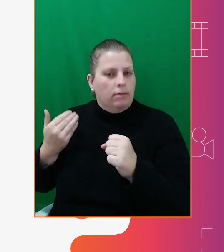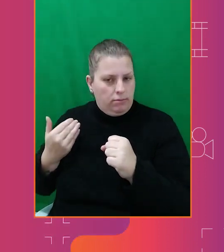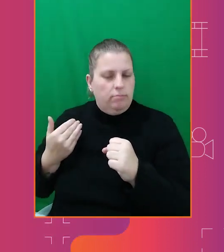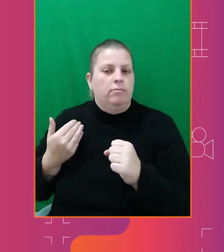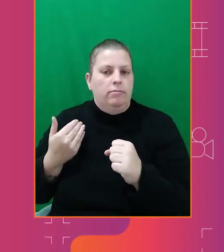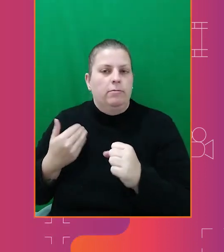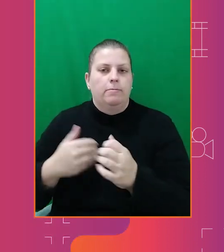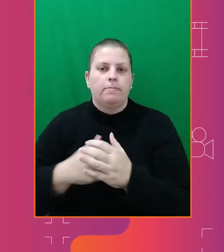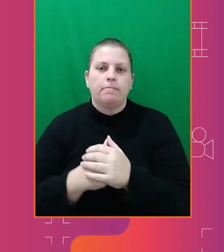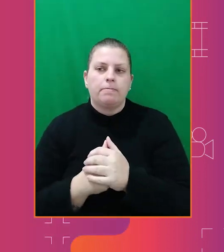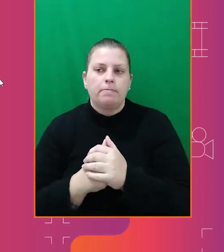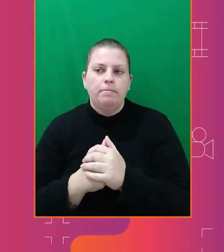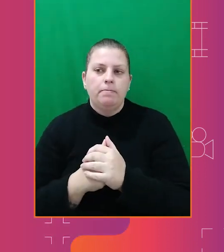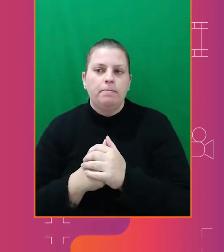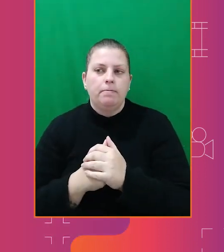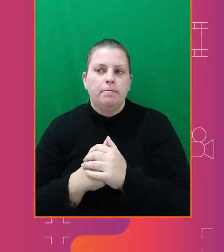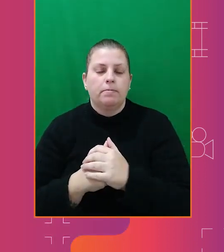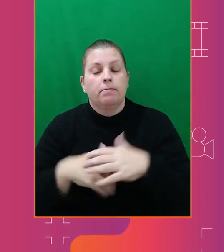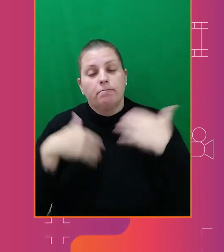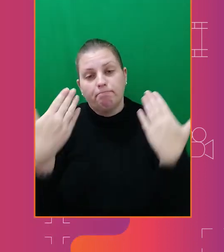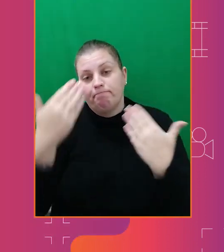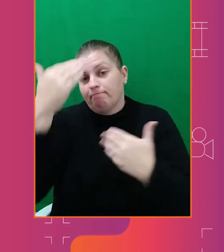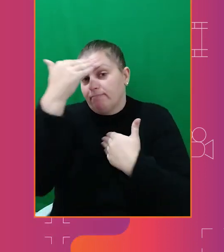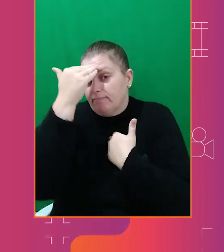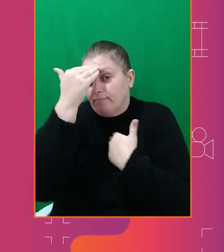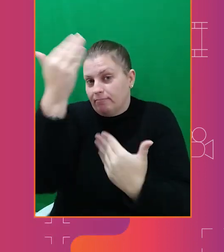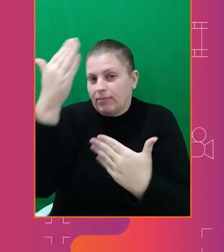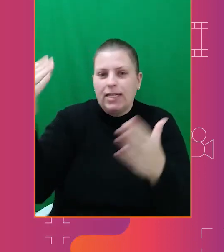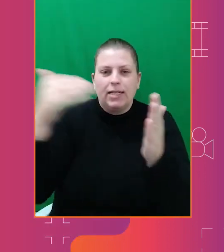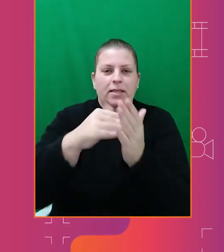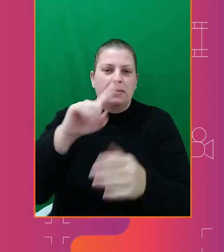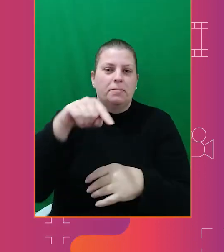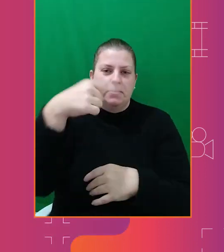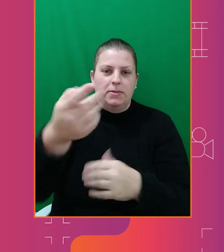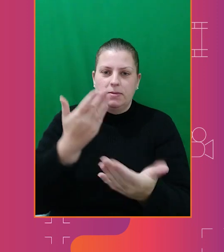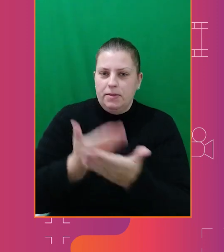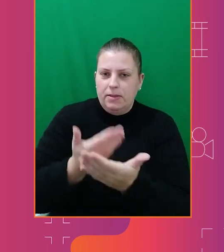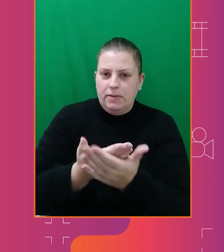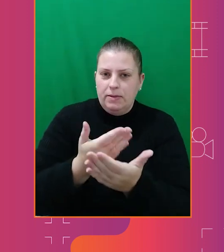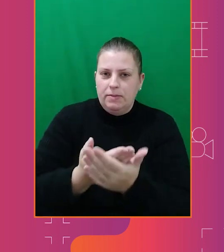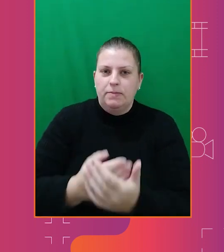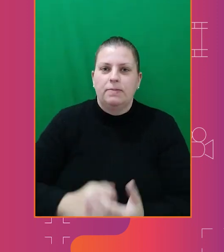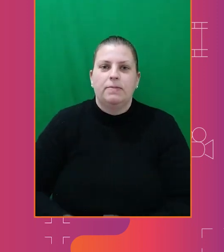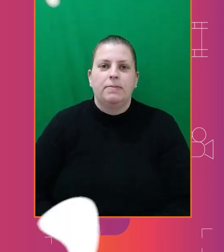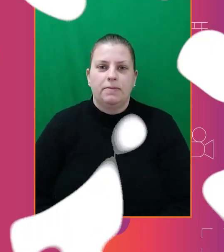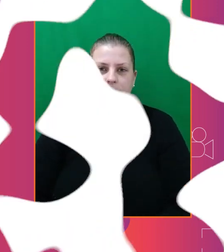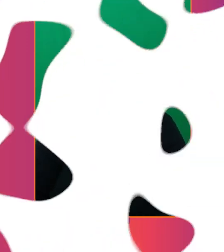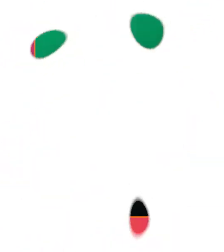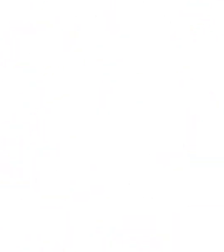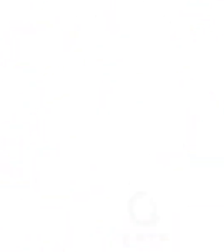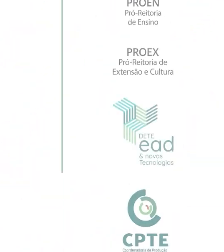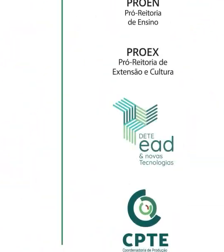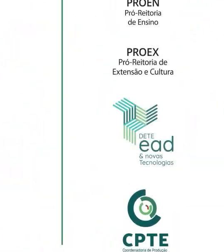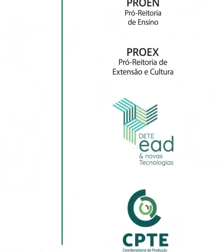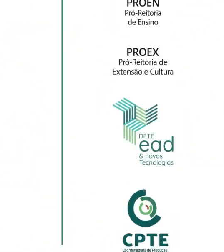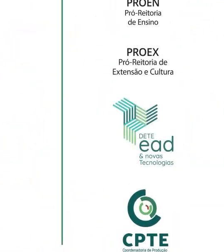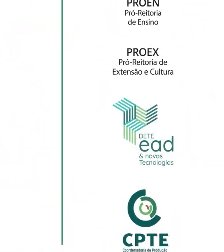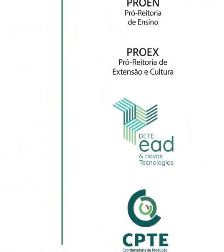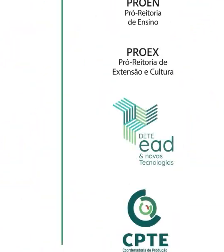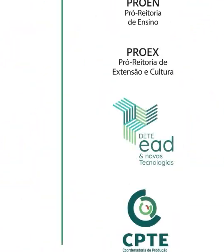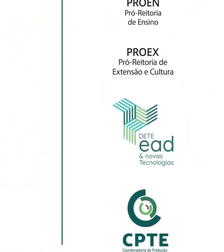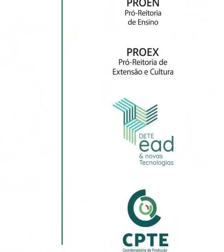é aqui que muitas outras soluções vão se dar, como movimentos e trejeitos dos personagens. O processo de dublagem é